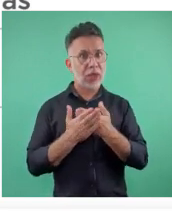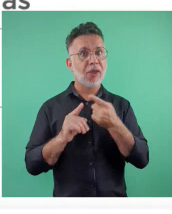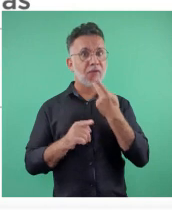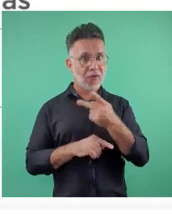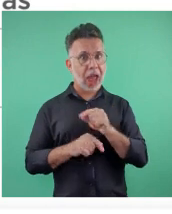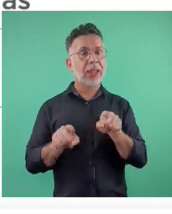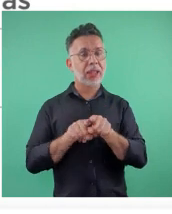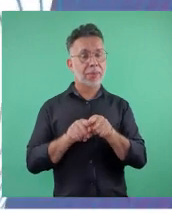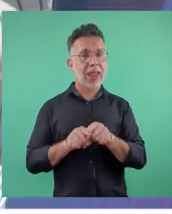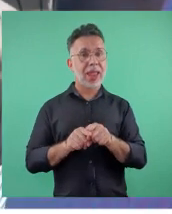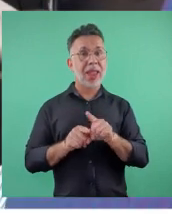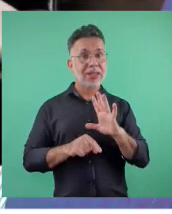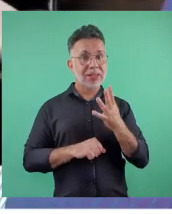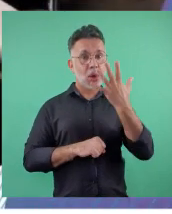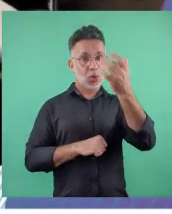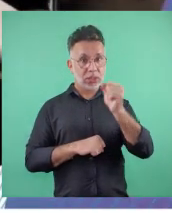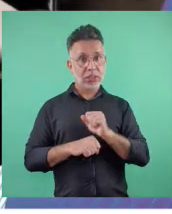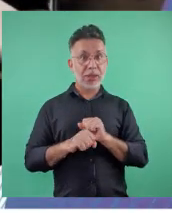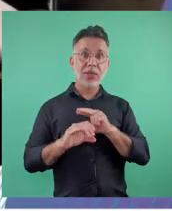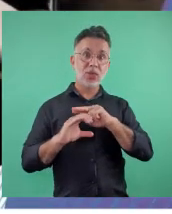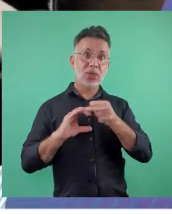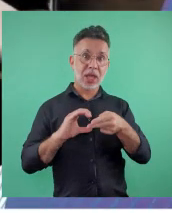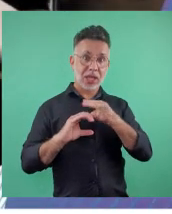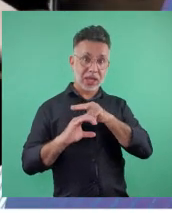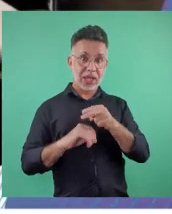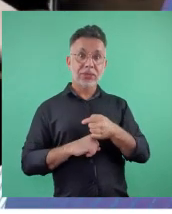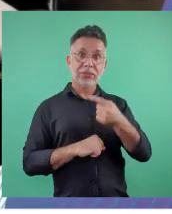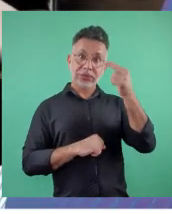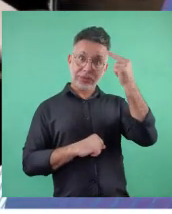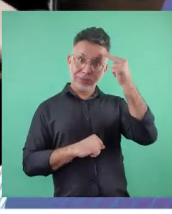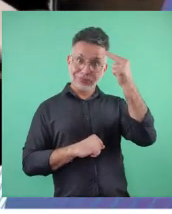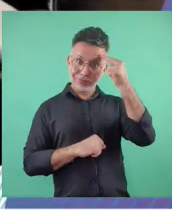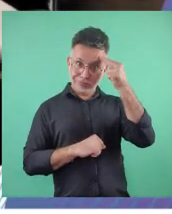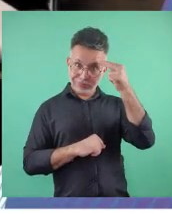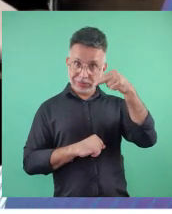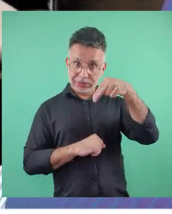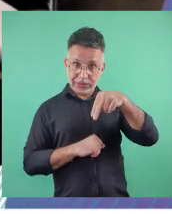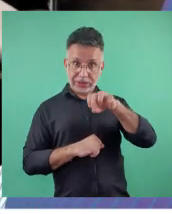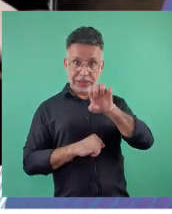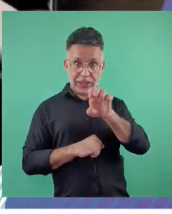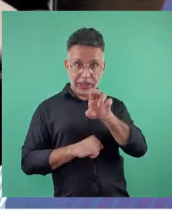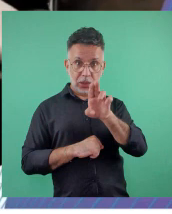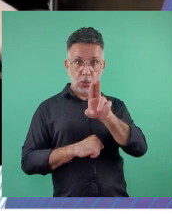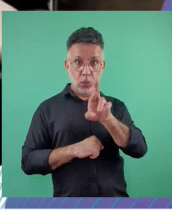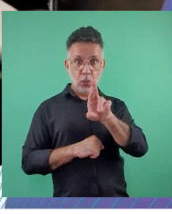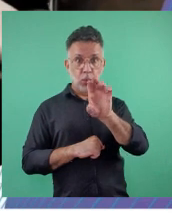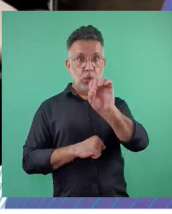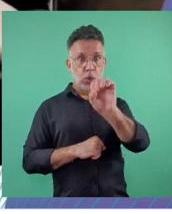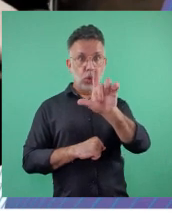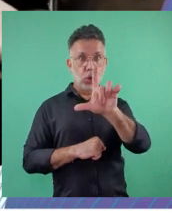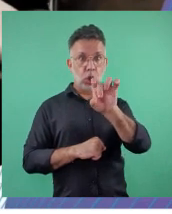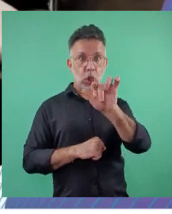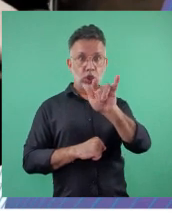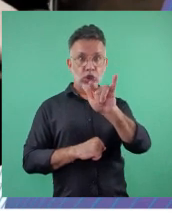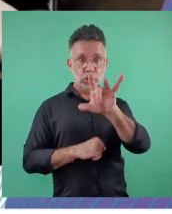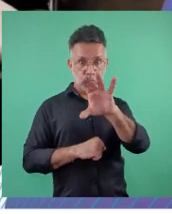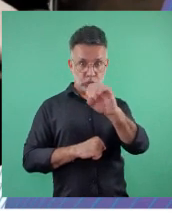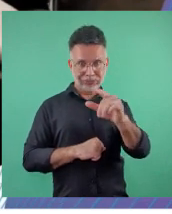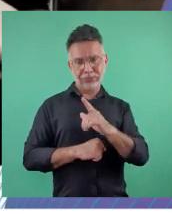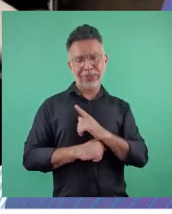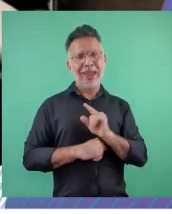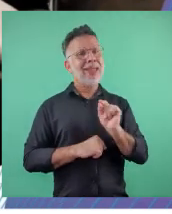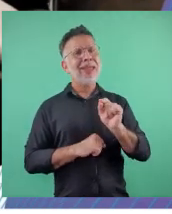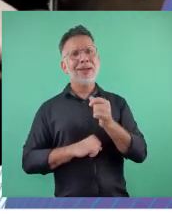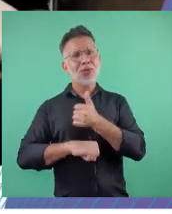esses efeitos extra-auditivos. E nos profissionais da música? Sejam os músicos, sejam os DJs,